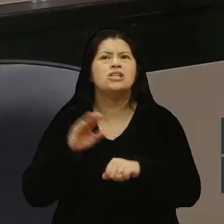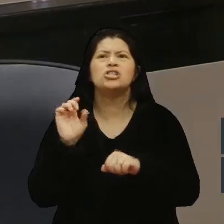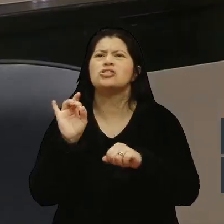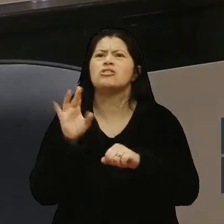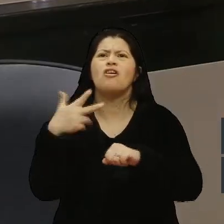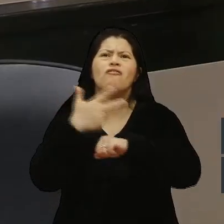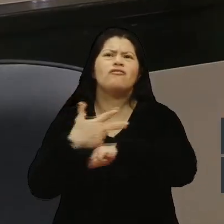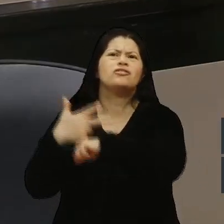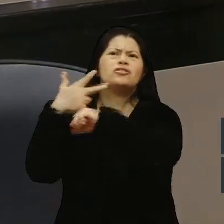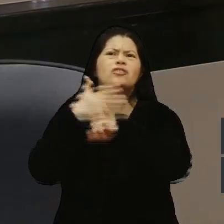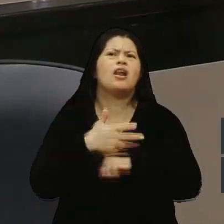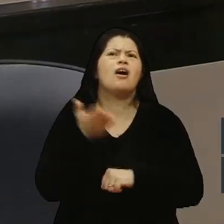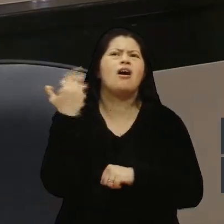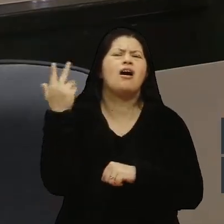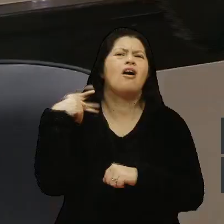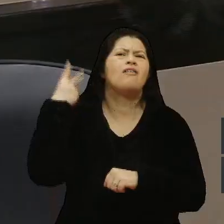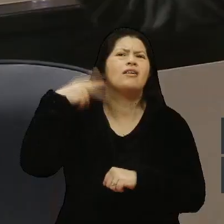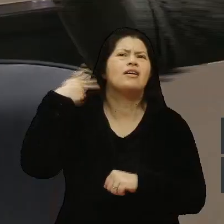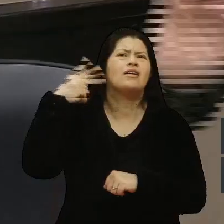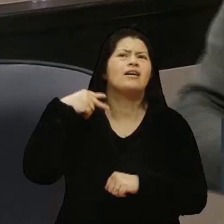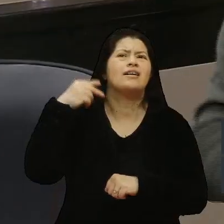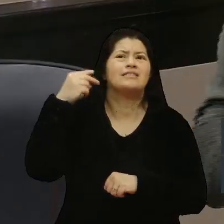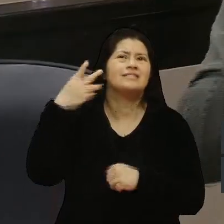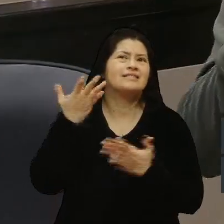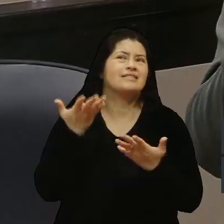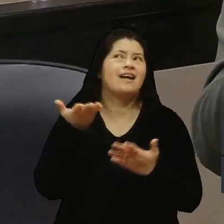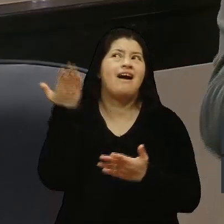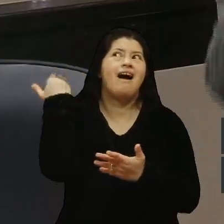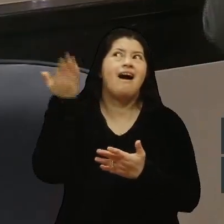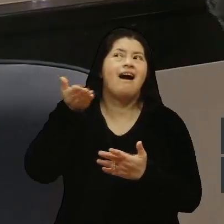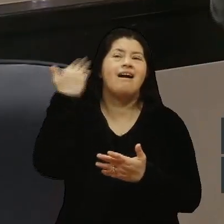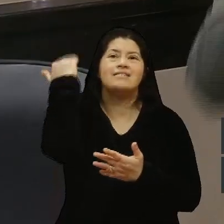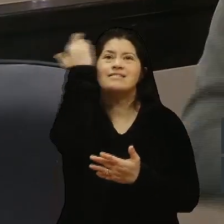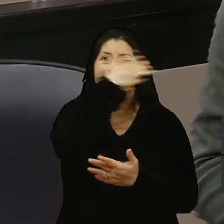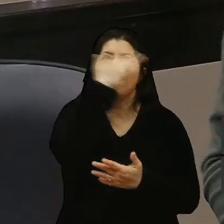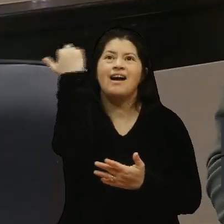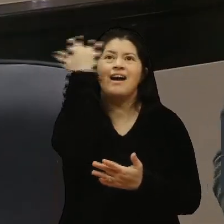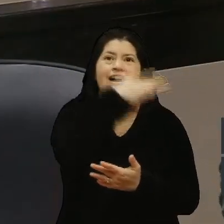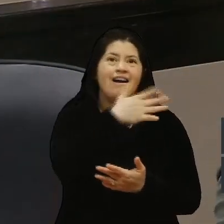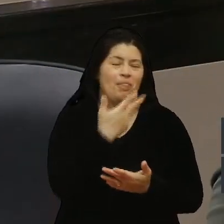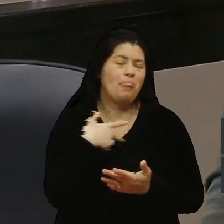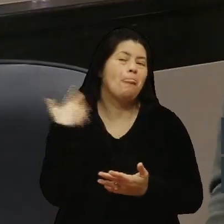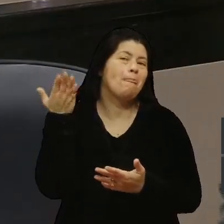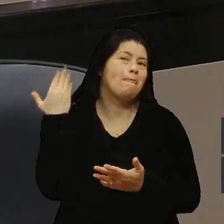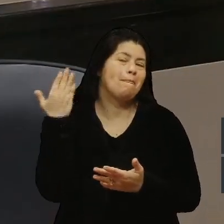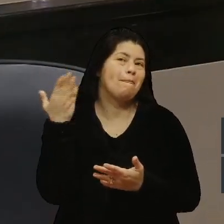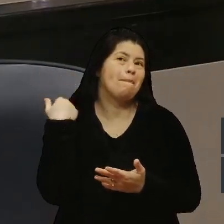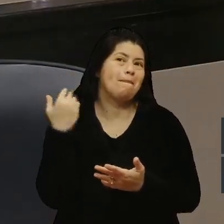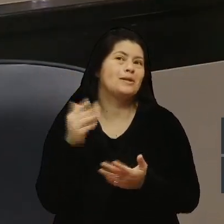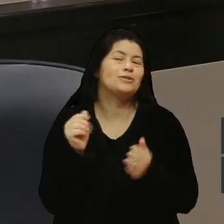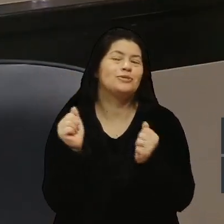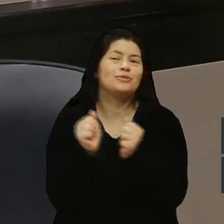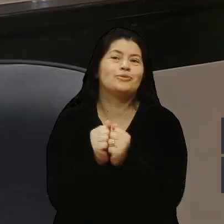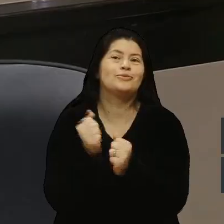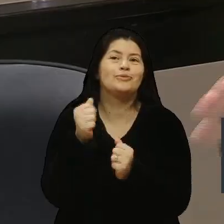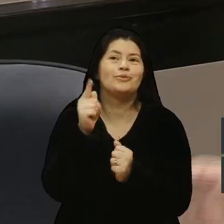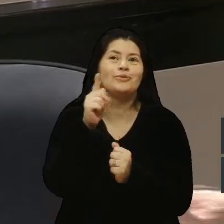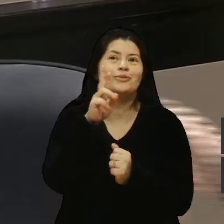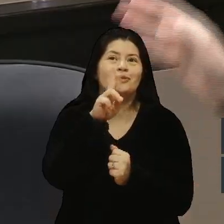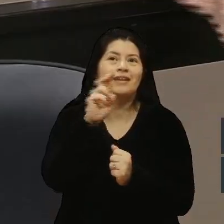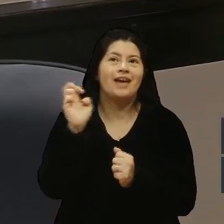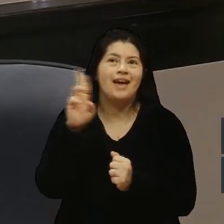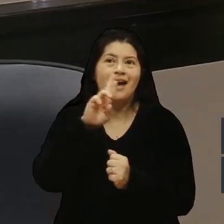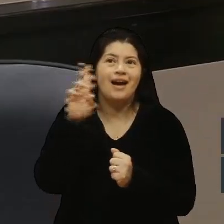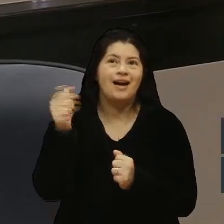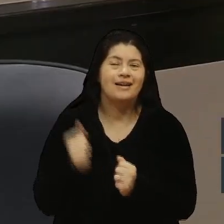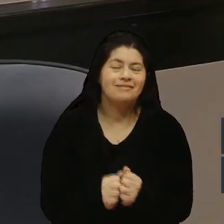então vereador lá, o tal do Adiló. É só pegar quando ele era vereador, o que ele falava, ele me representa na época do Guerra. Era só pegar o que ele fala. Porque isso aqui,